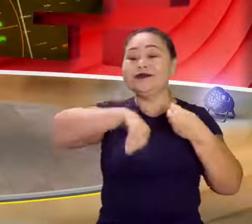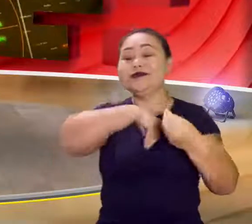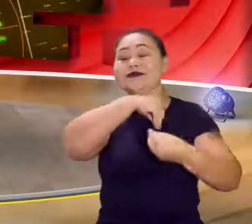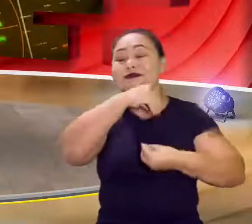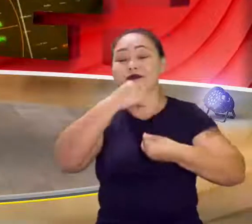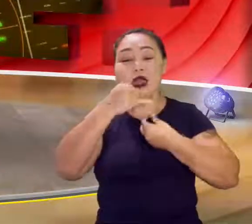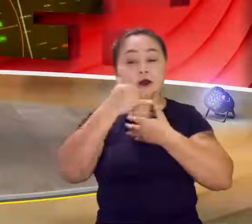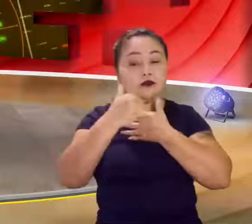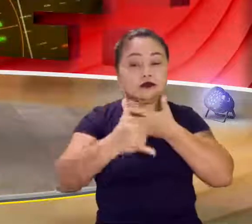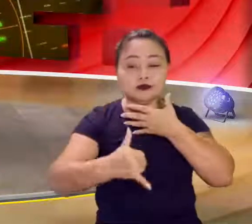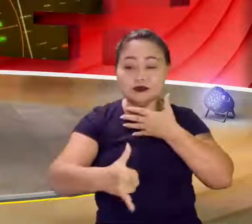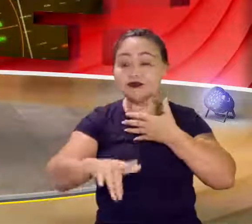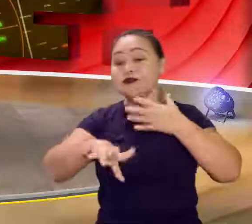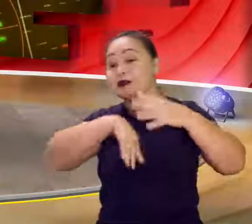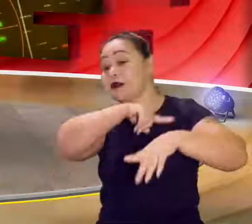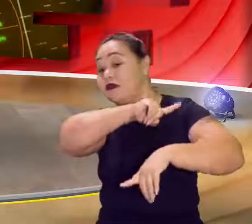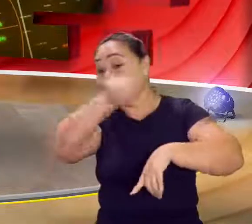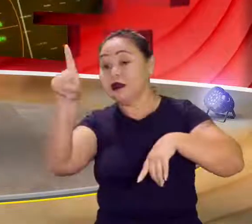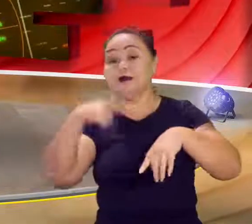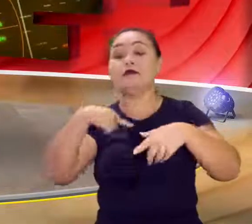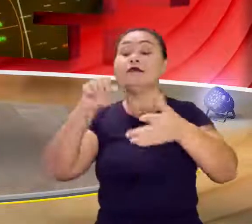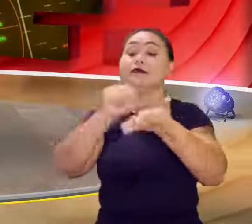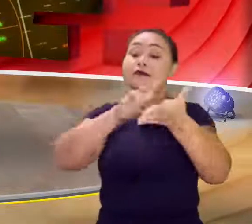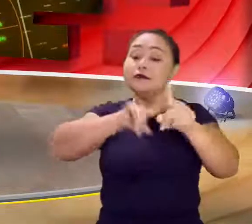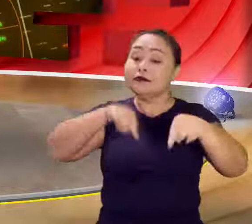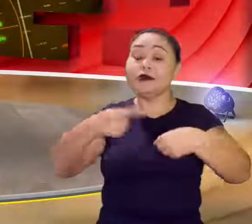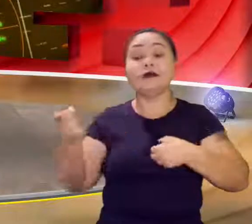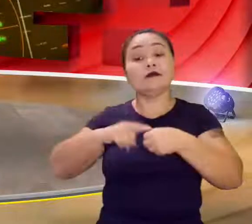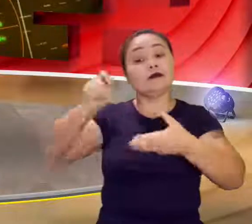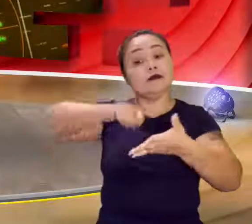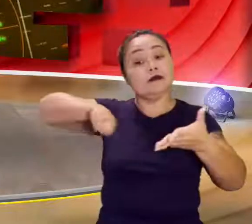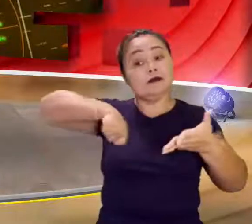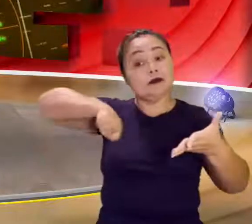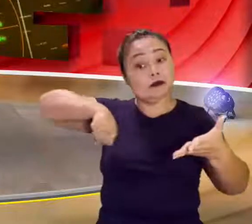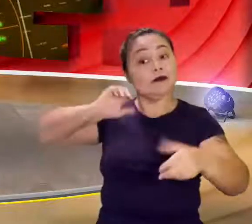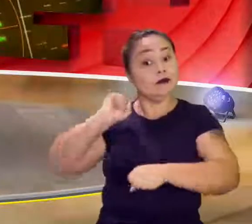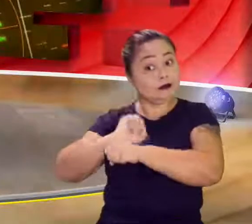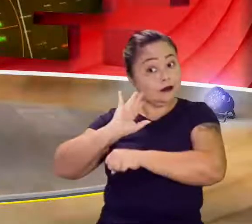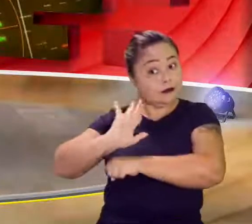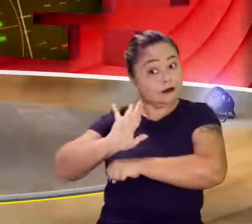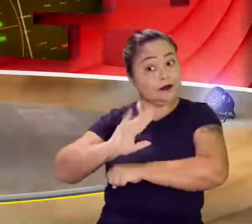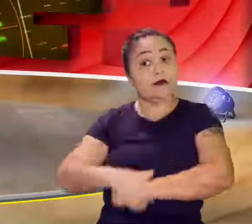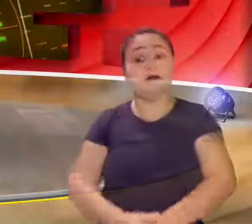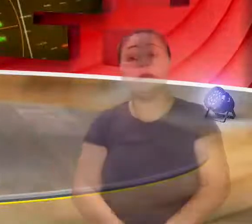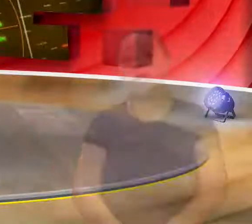é com muita energia que a gente vai para as atividades de sala e volta depois com as correções. Até já!